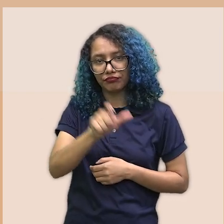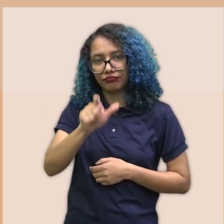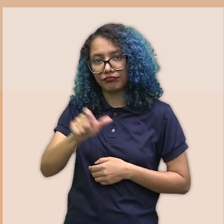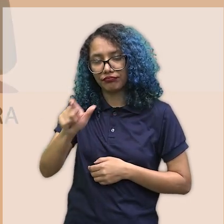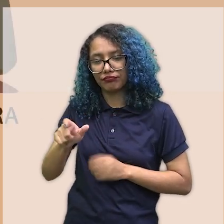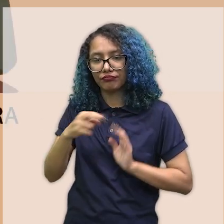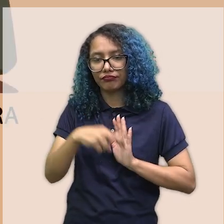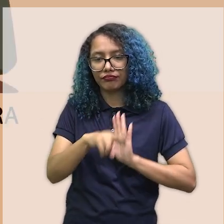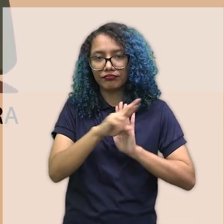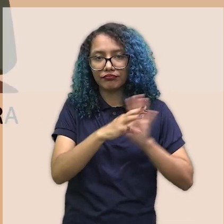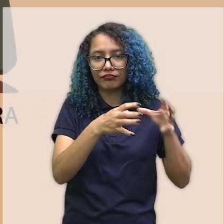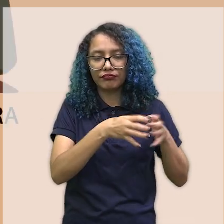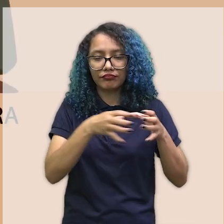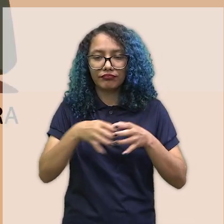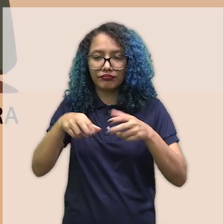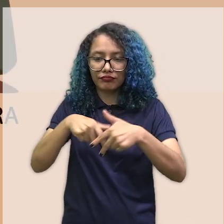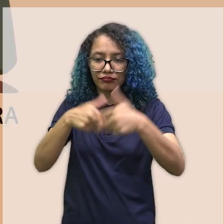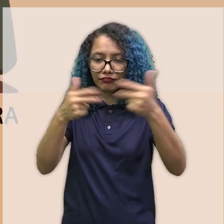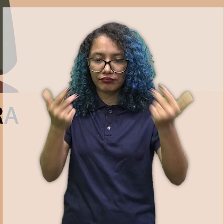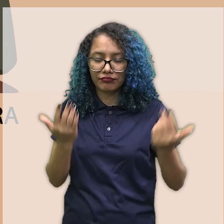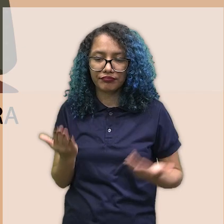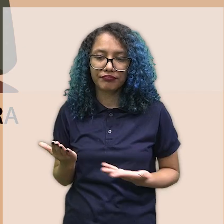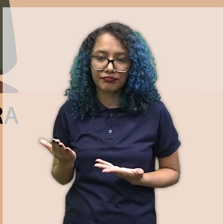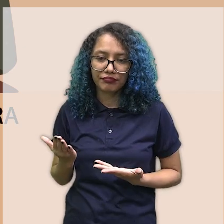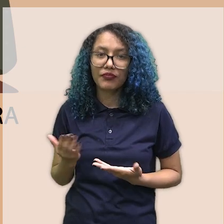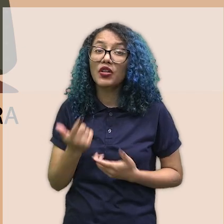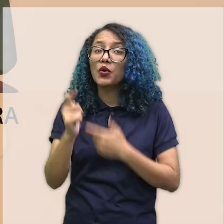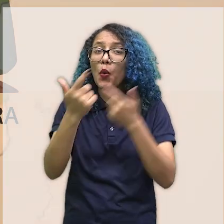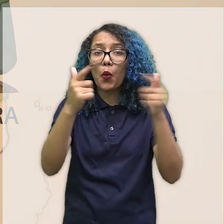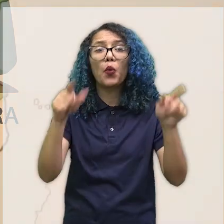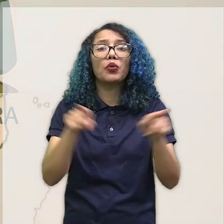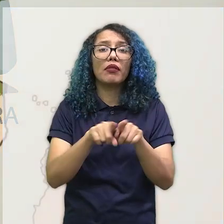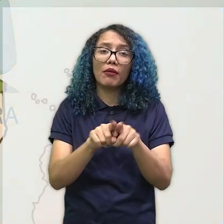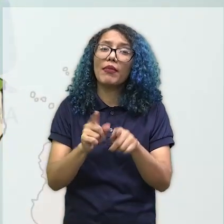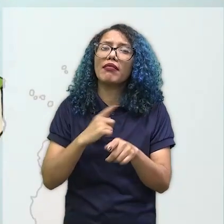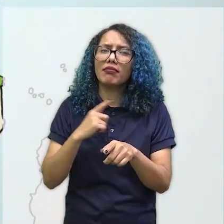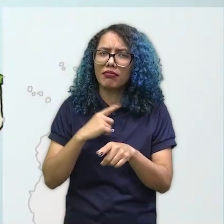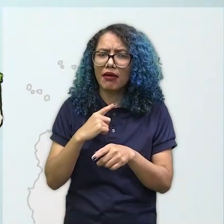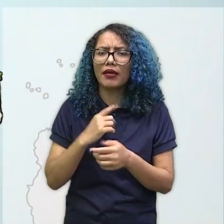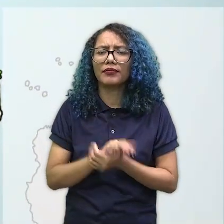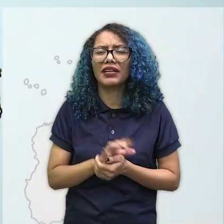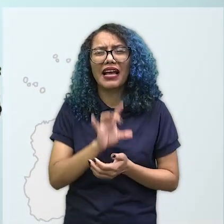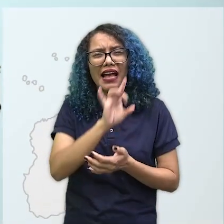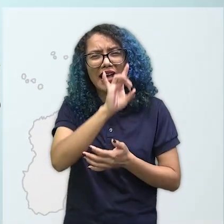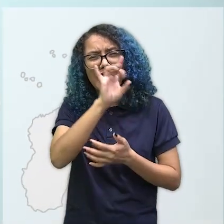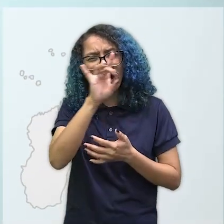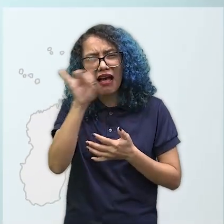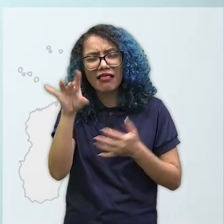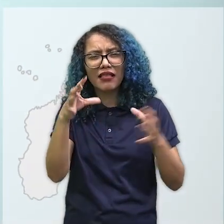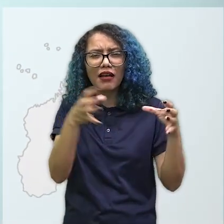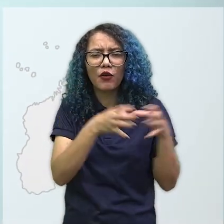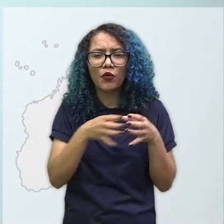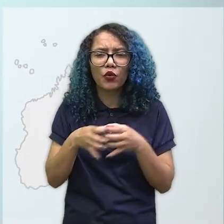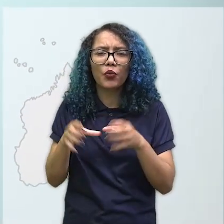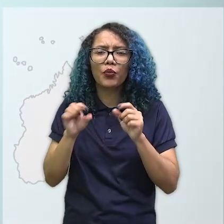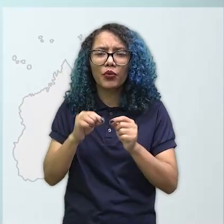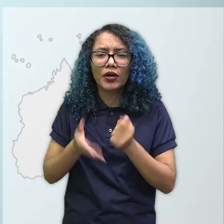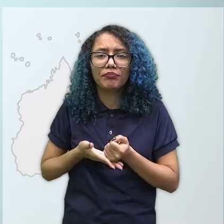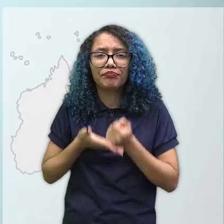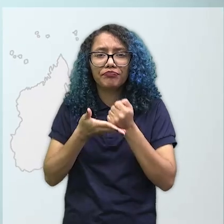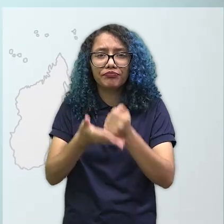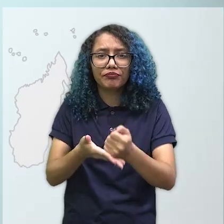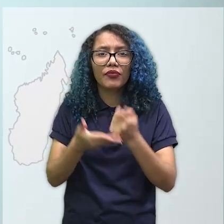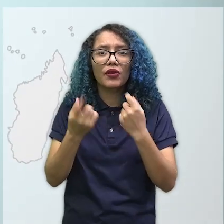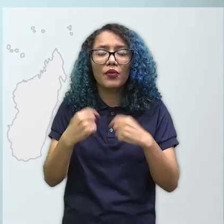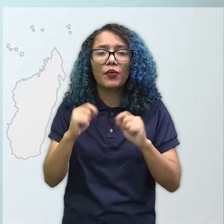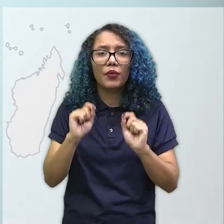Berberes, Khoisan, Amhara e muitas outras etnias. Cada um desses grupos contribui para a riqueza